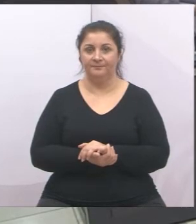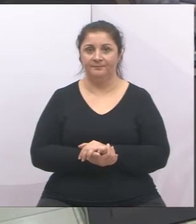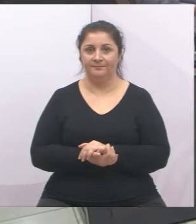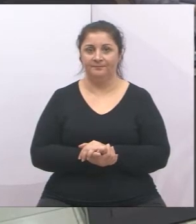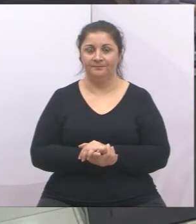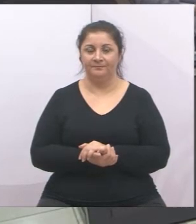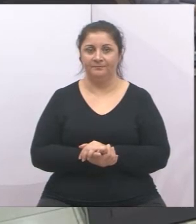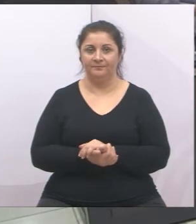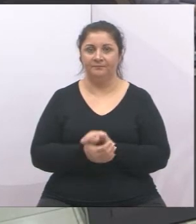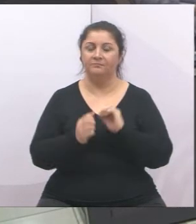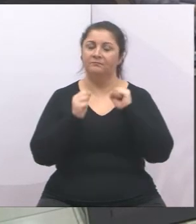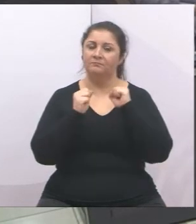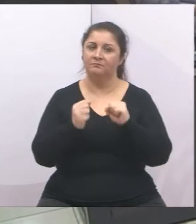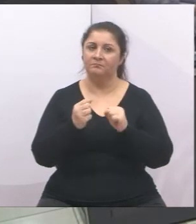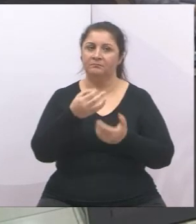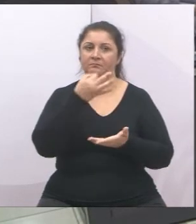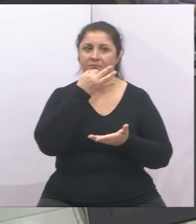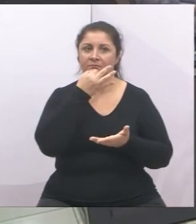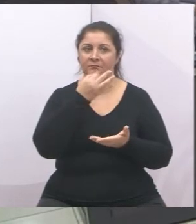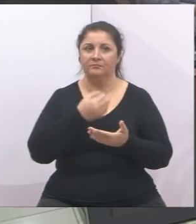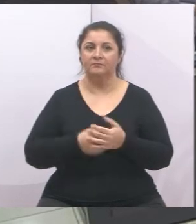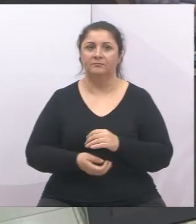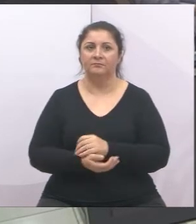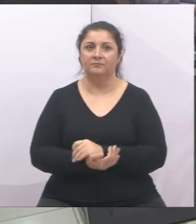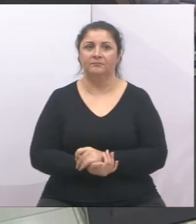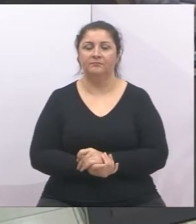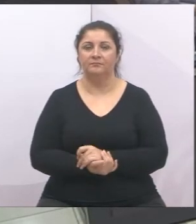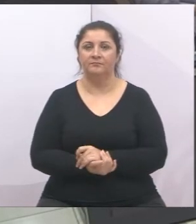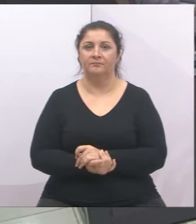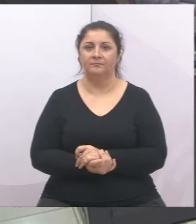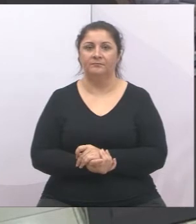O projeto continua em discussão.